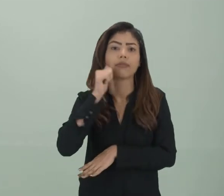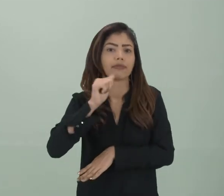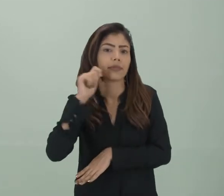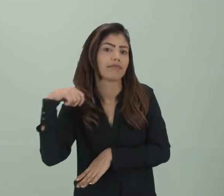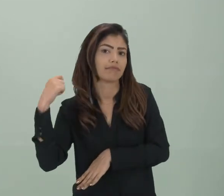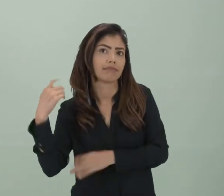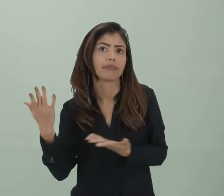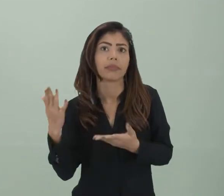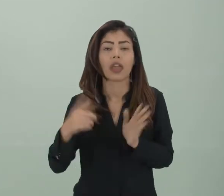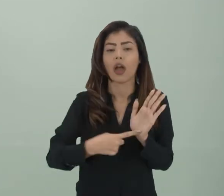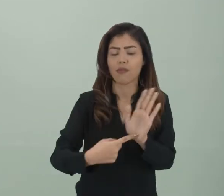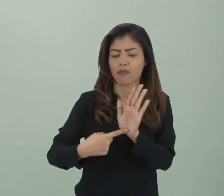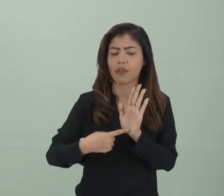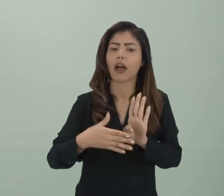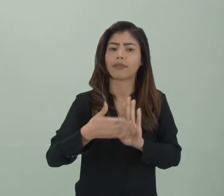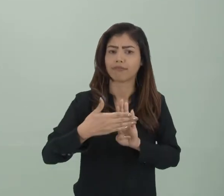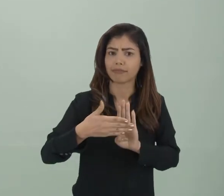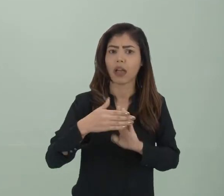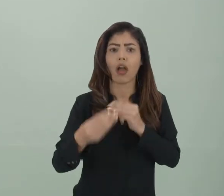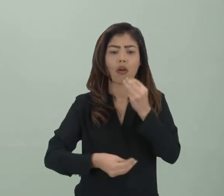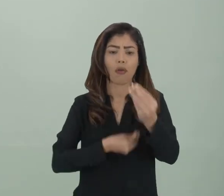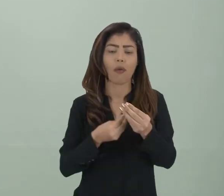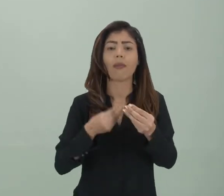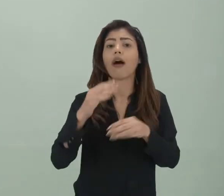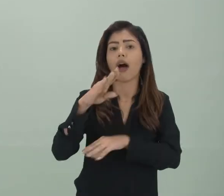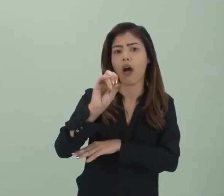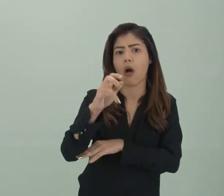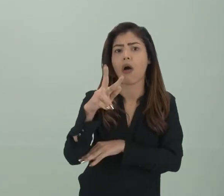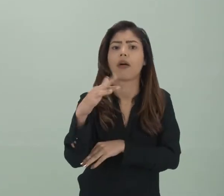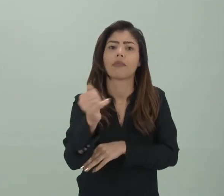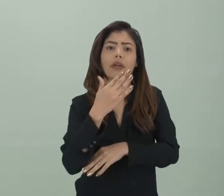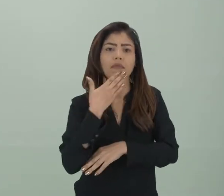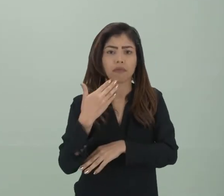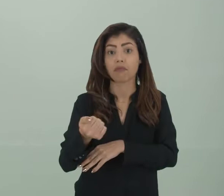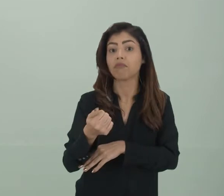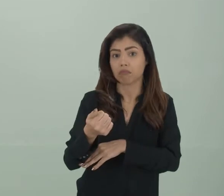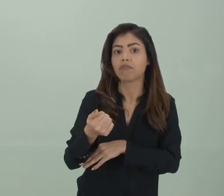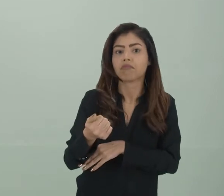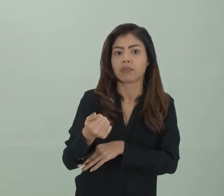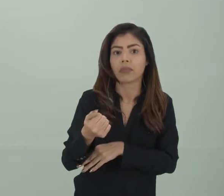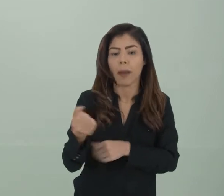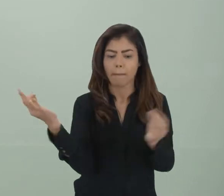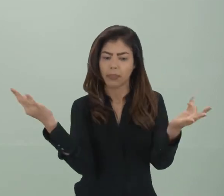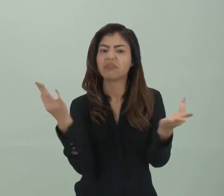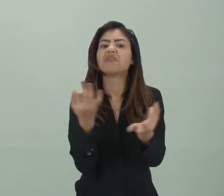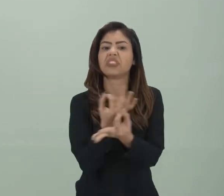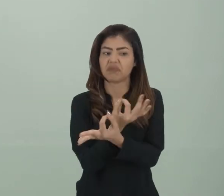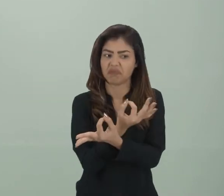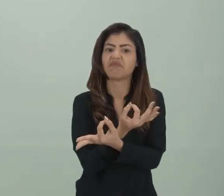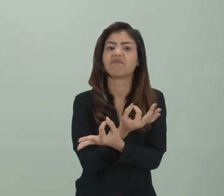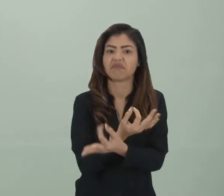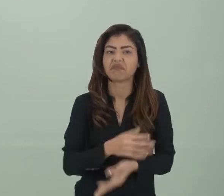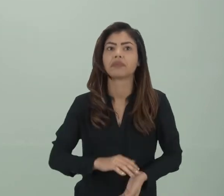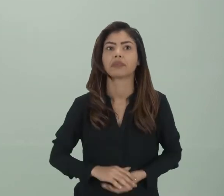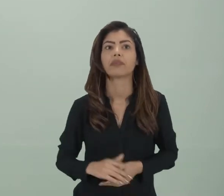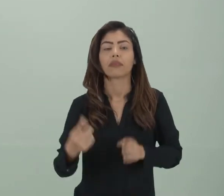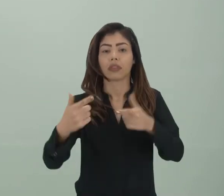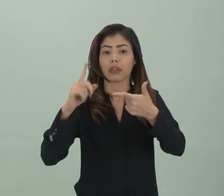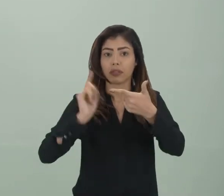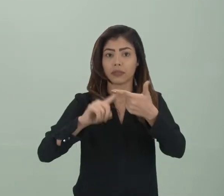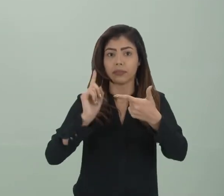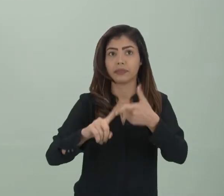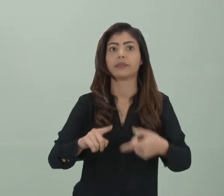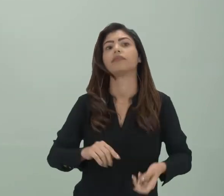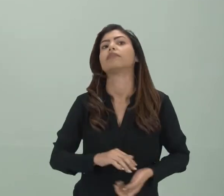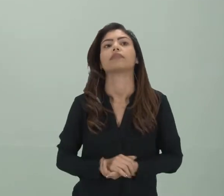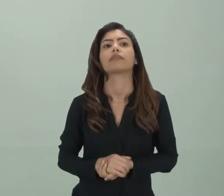papel perfeitamente, como as obras de Shakespeare, que são consideradas obras quase perfeitas. E na segunda eu tenho: